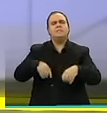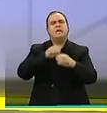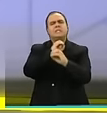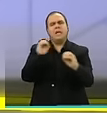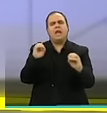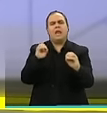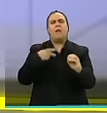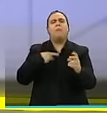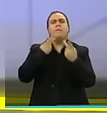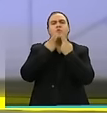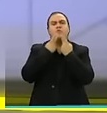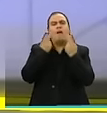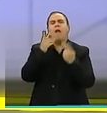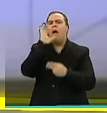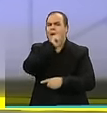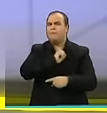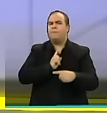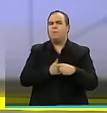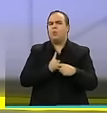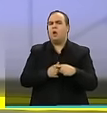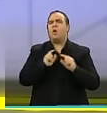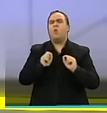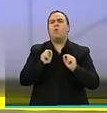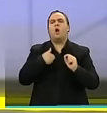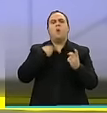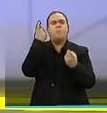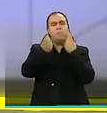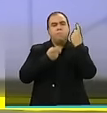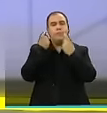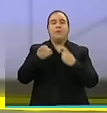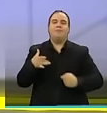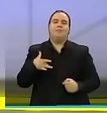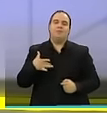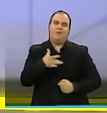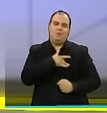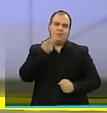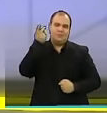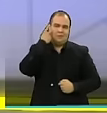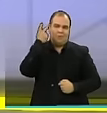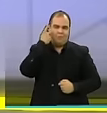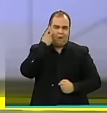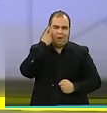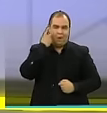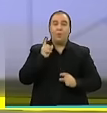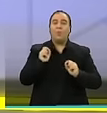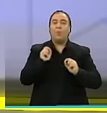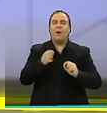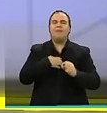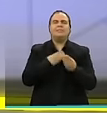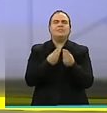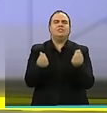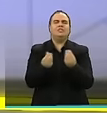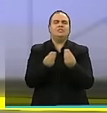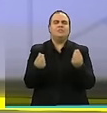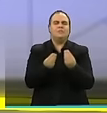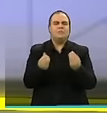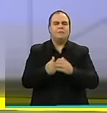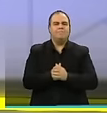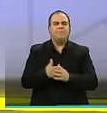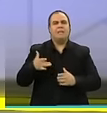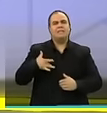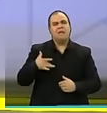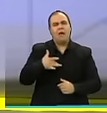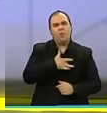falei rápido, por quê? O que mais me preocupa é a saúde de São Paulo em outro sentido. É a saúde em